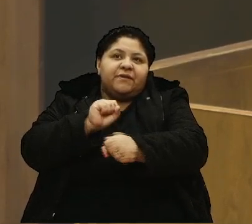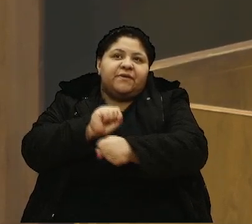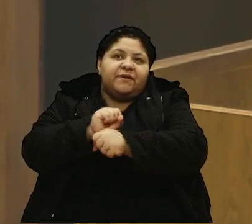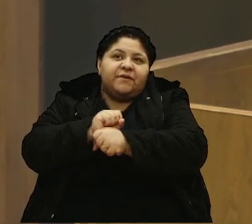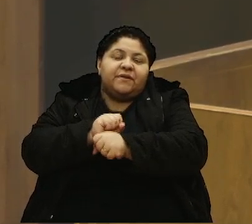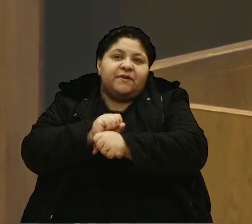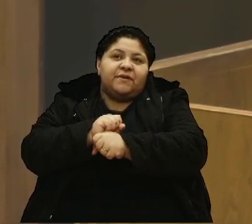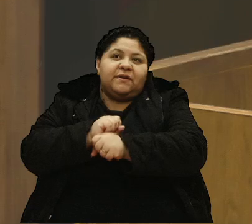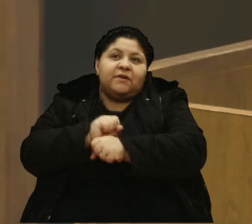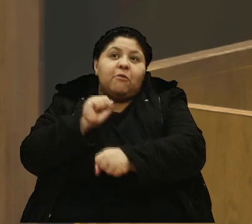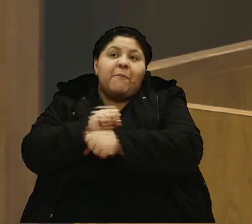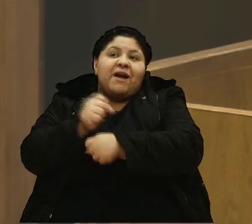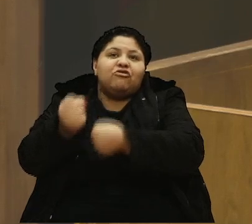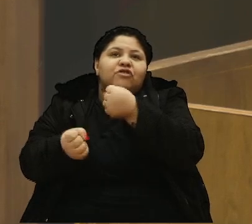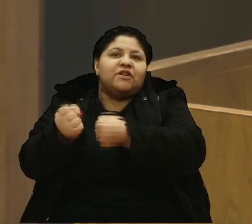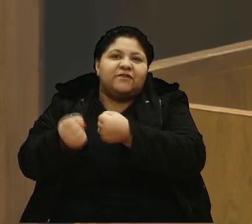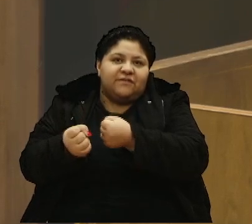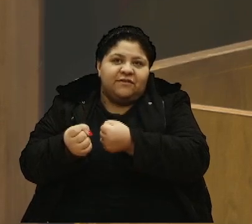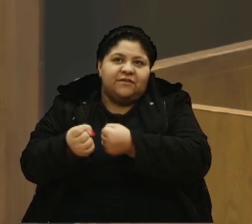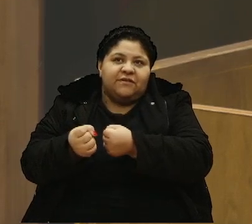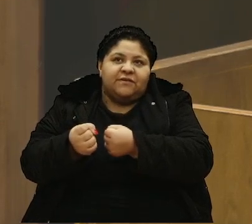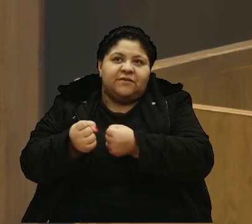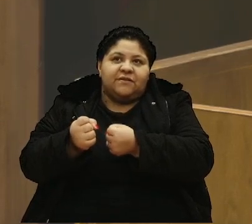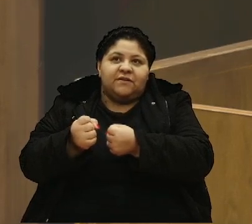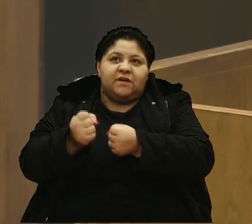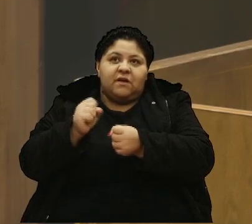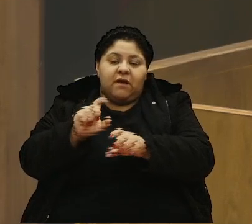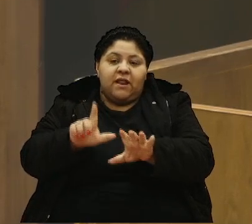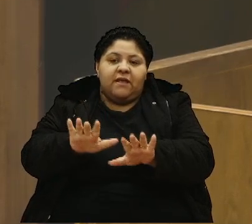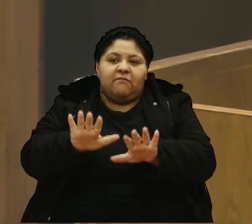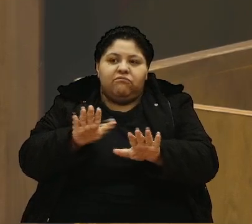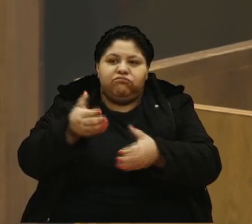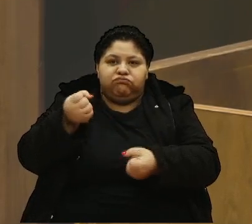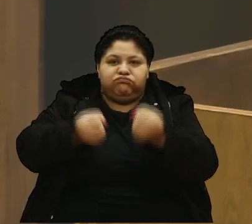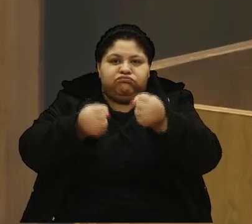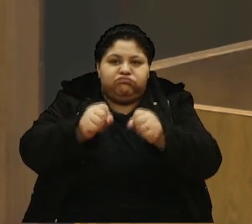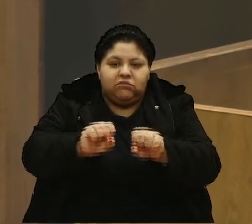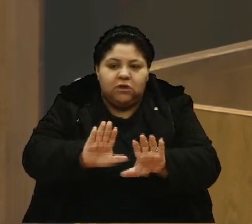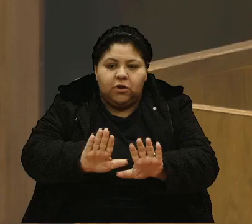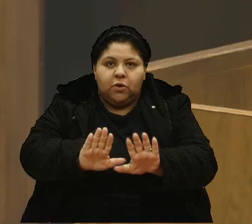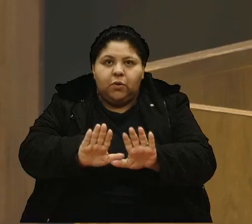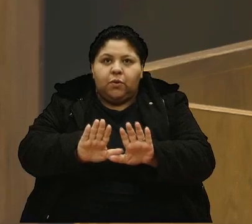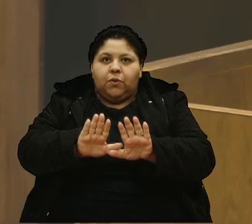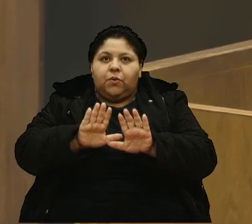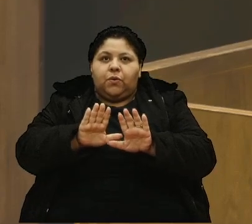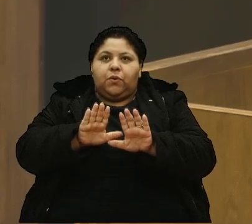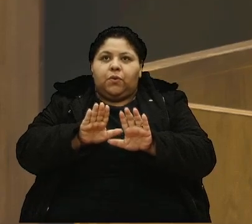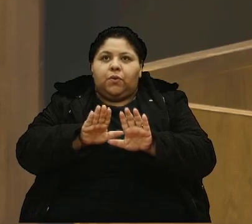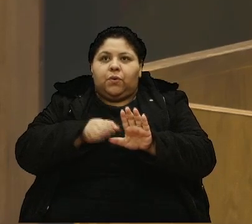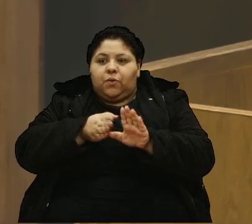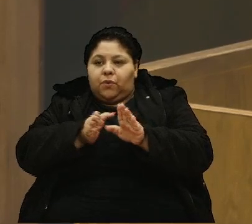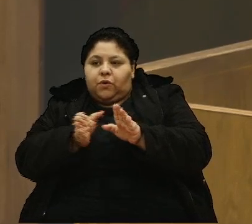naquela via. Ou seja, ele vem, reduz a sua aceleração, já faz o retorno e entra na via,